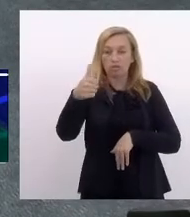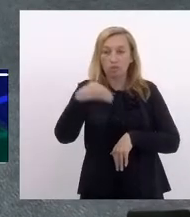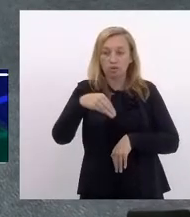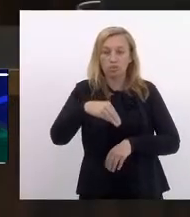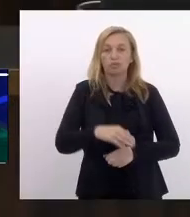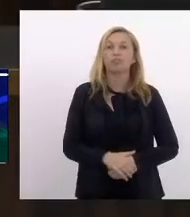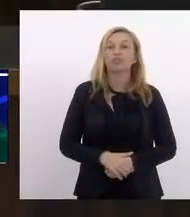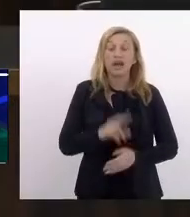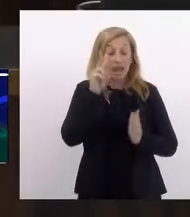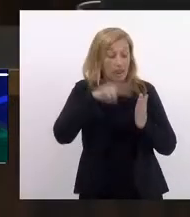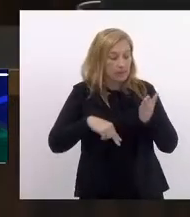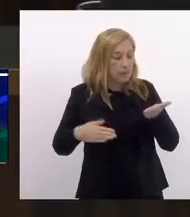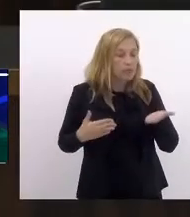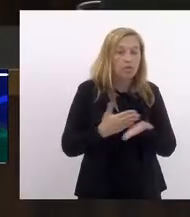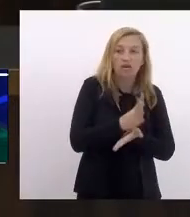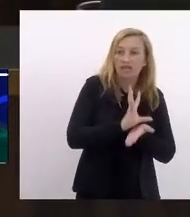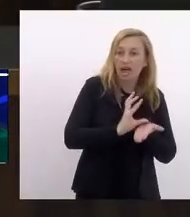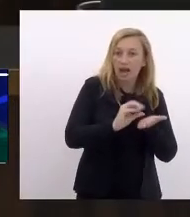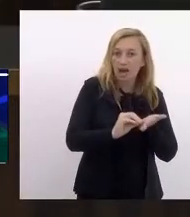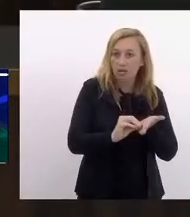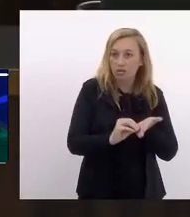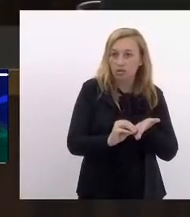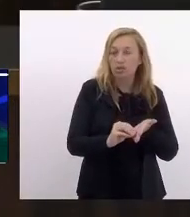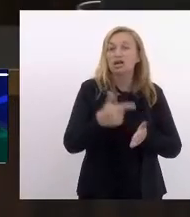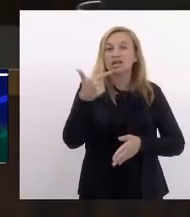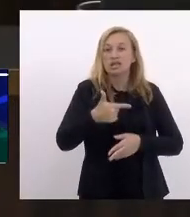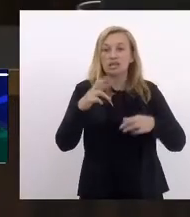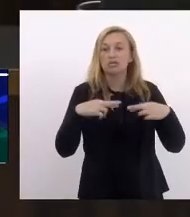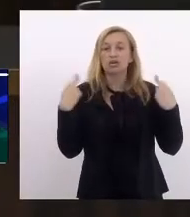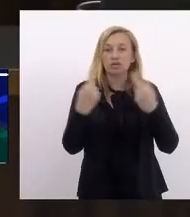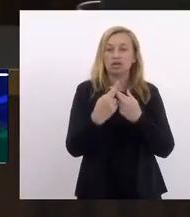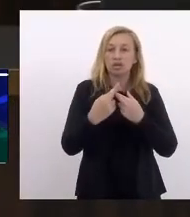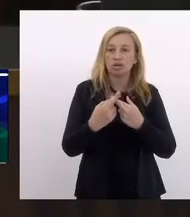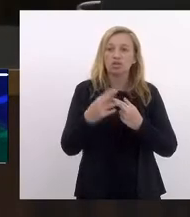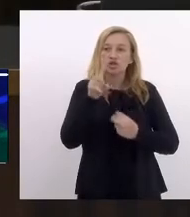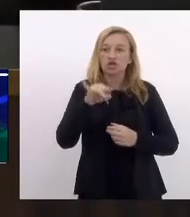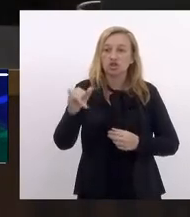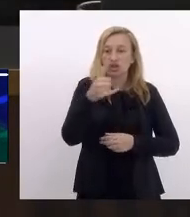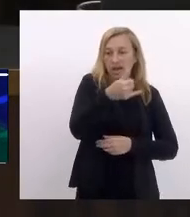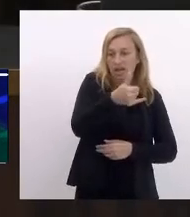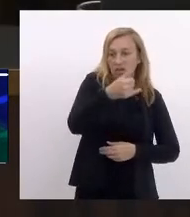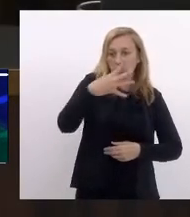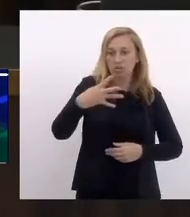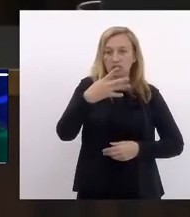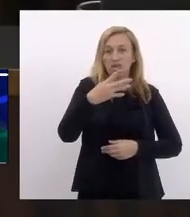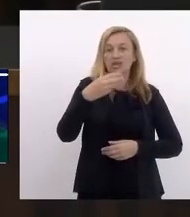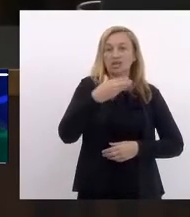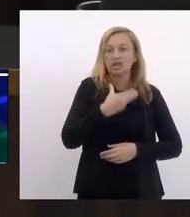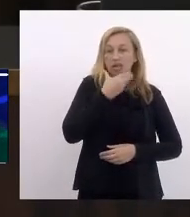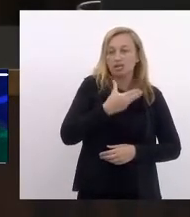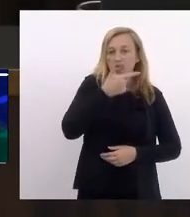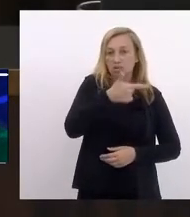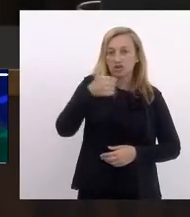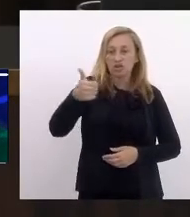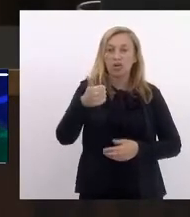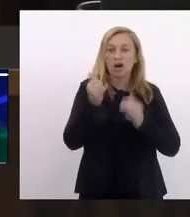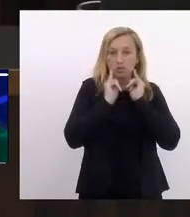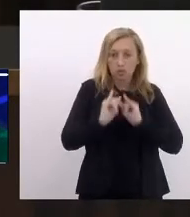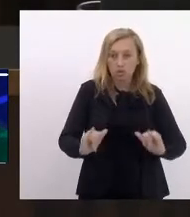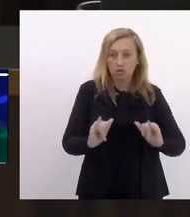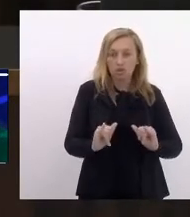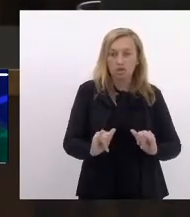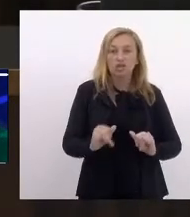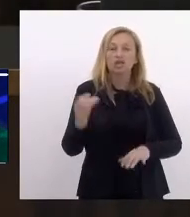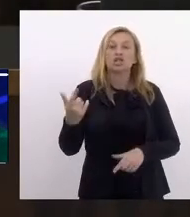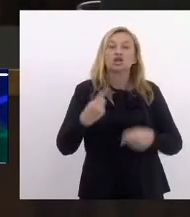minutos. Lida e aprovada a ata, passa-se a segunda sessão extraordinária do dia 14 de dezembro de 2021. Anuncio, em